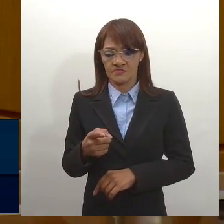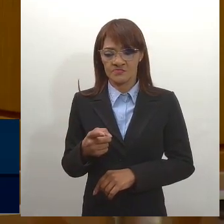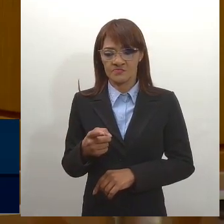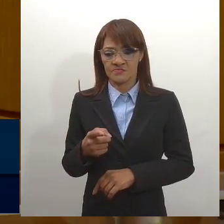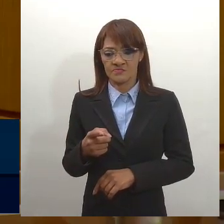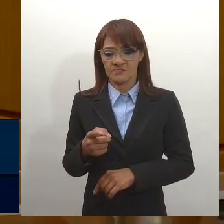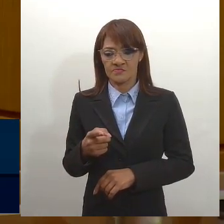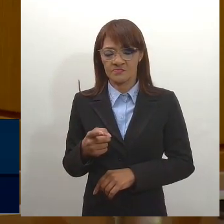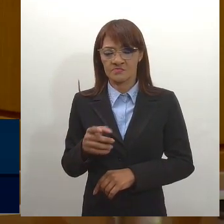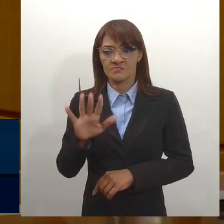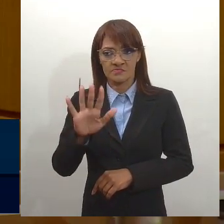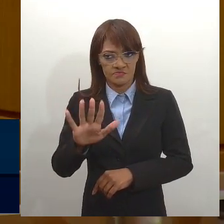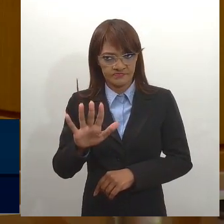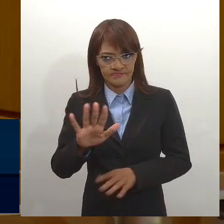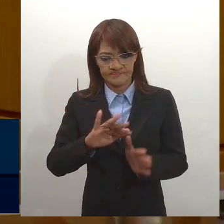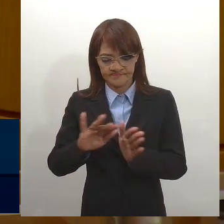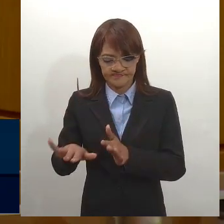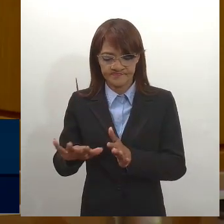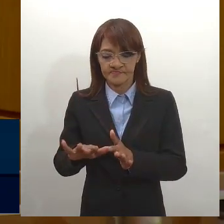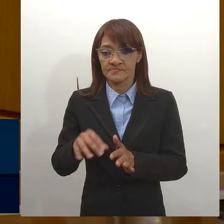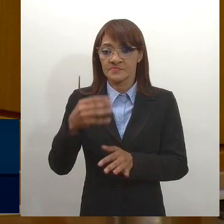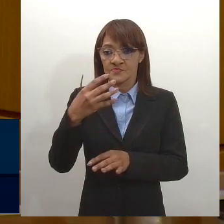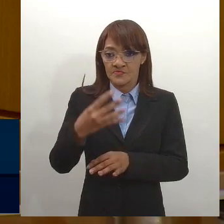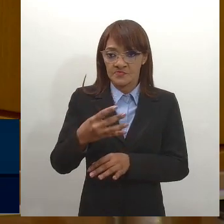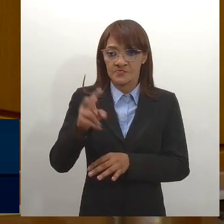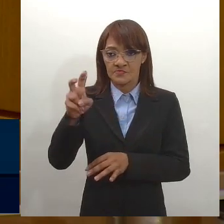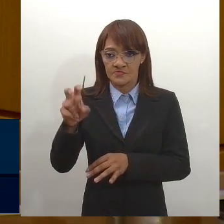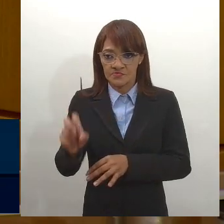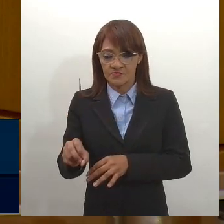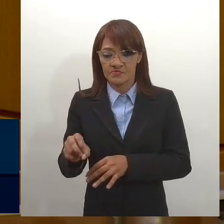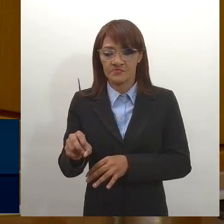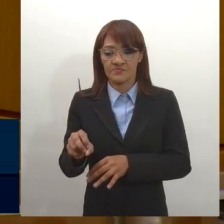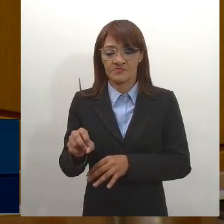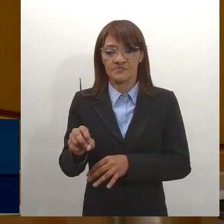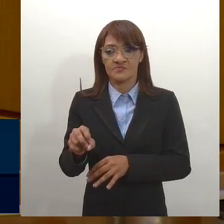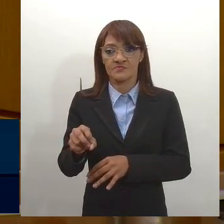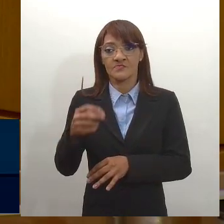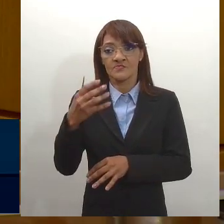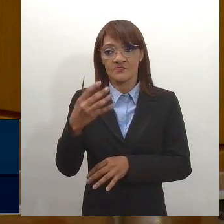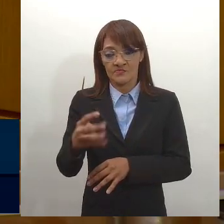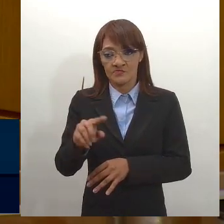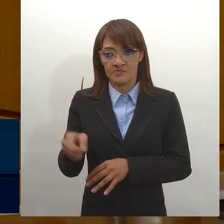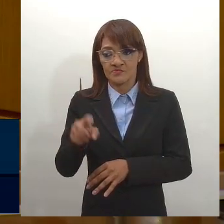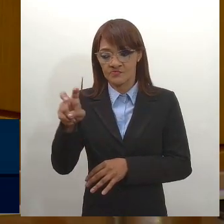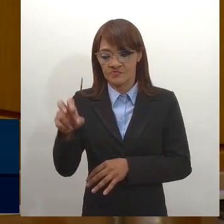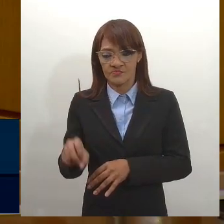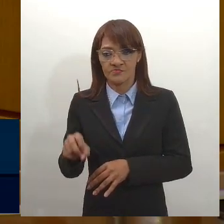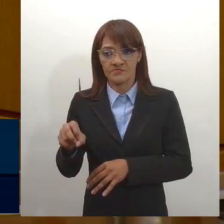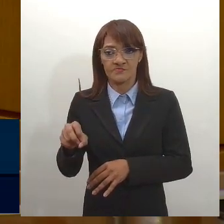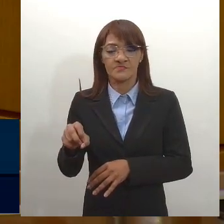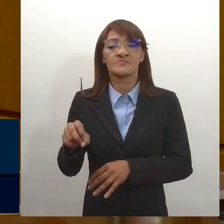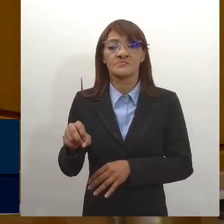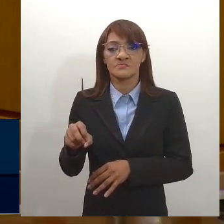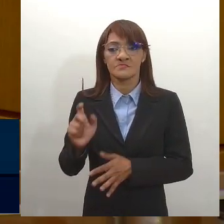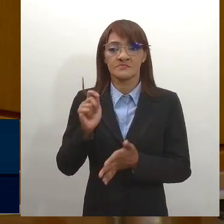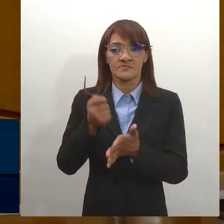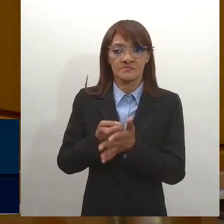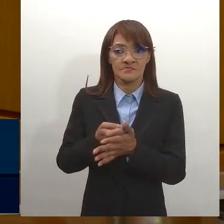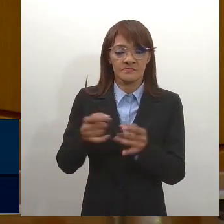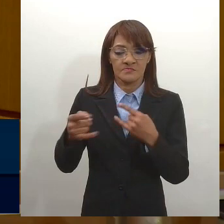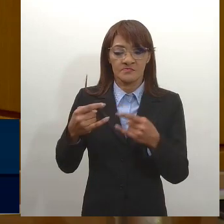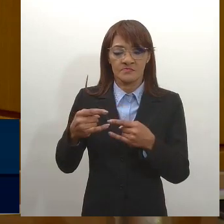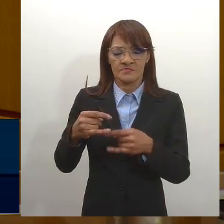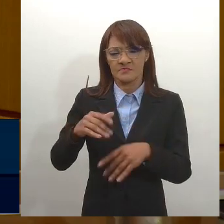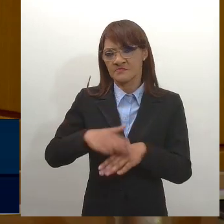R$ 4,50, a terceira passagem de ônibus mais cara do país. A título de comparação,